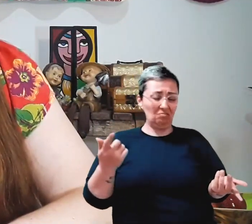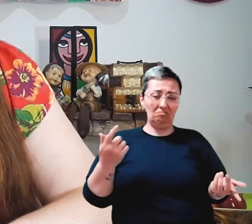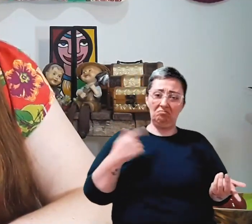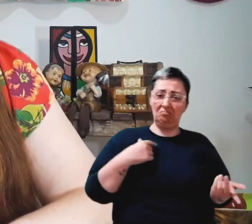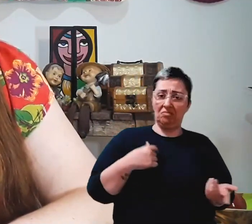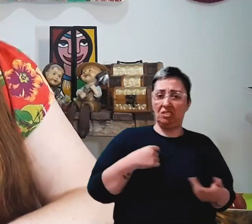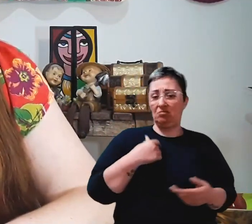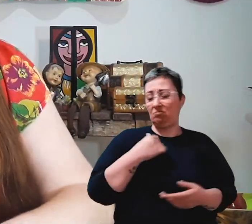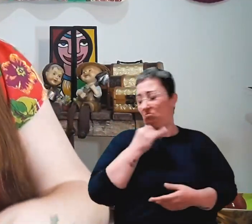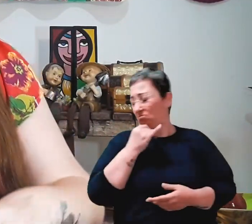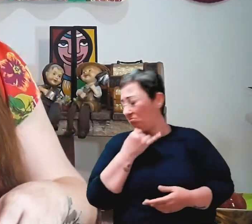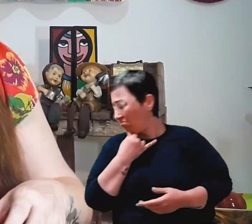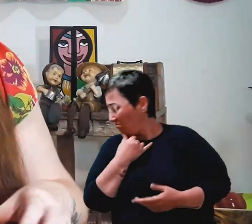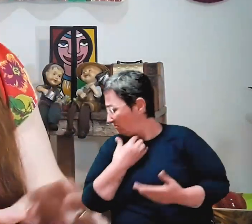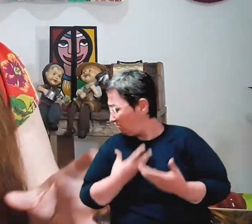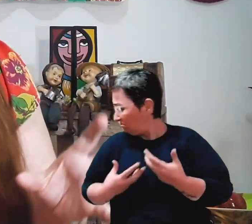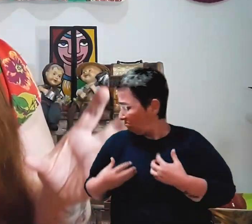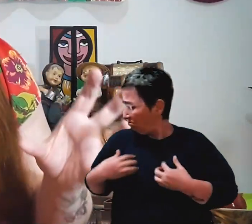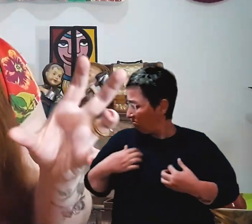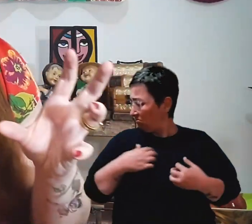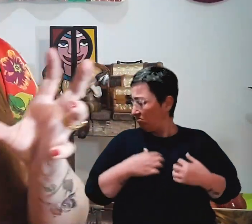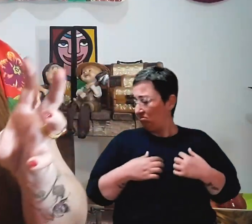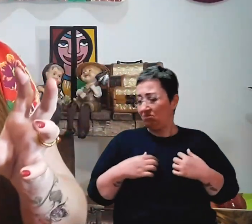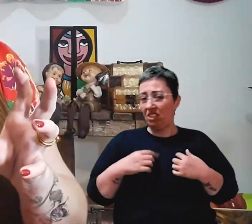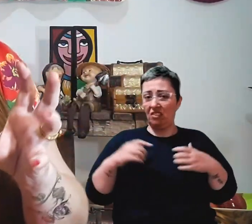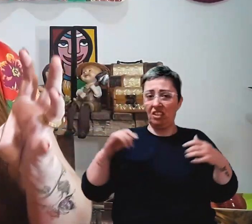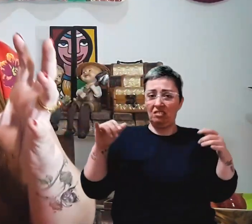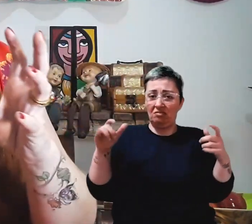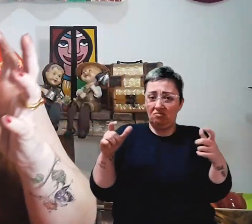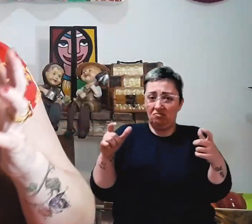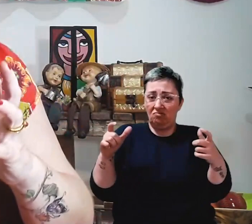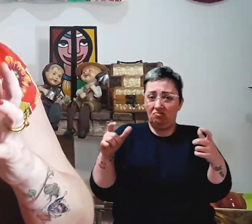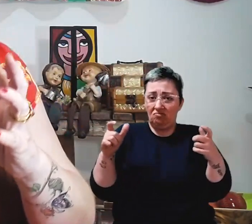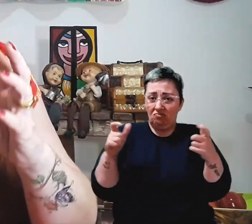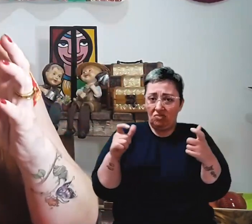toda chateada, começava a encolher.